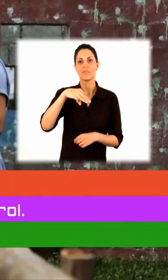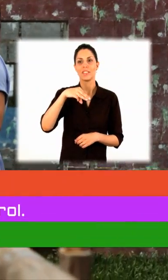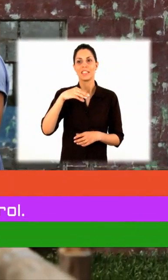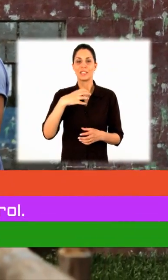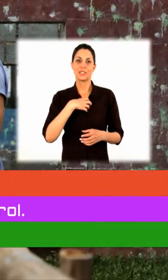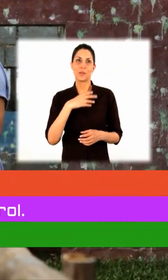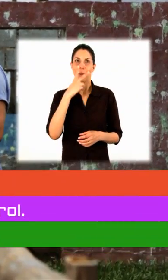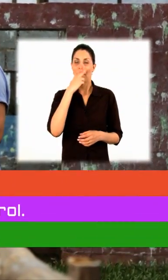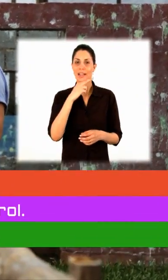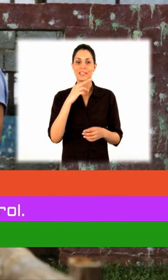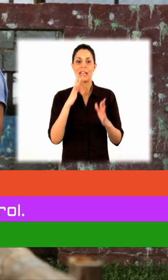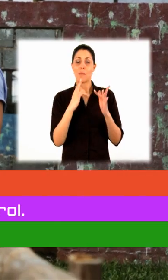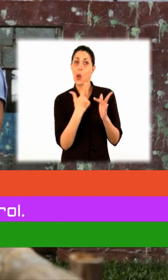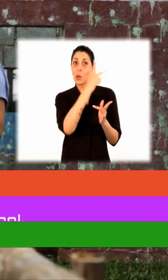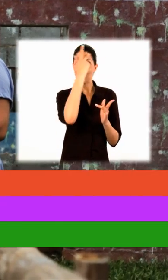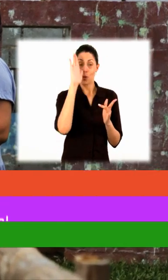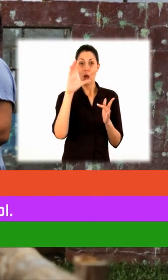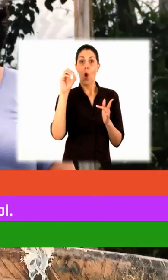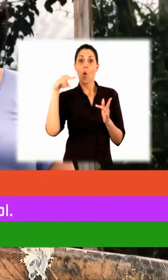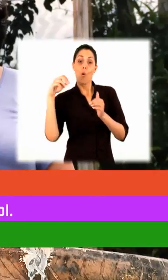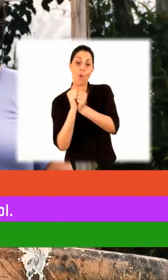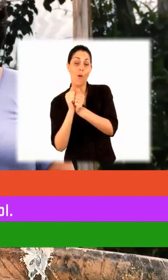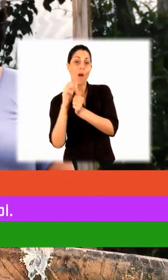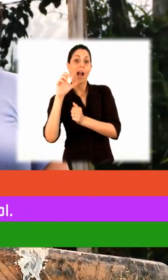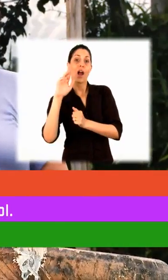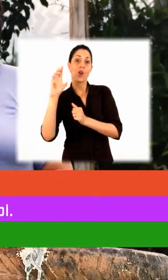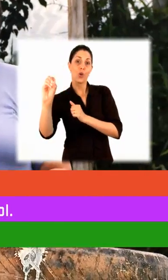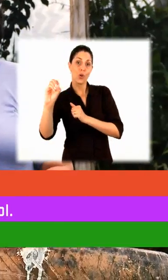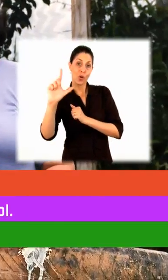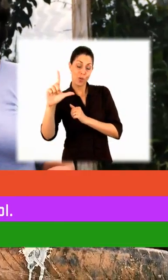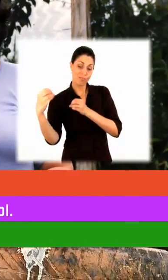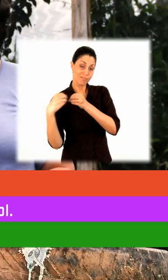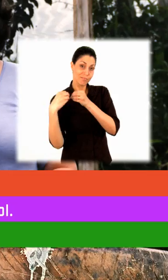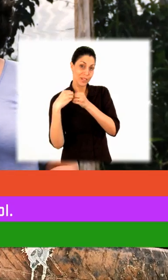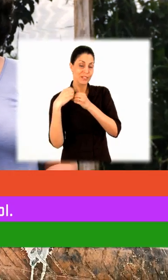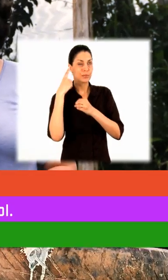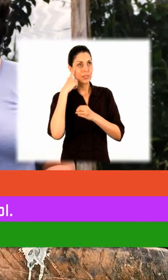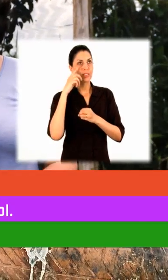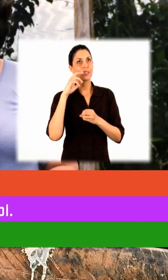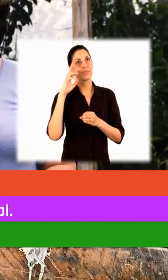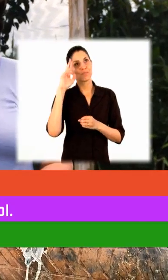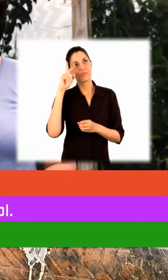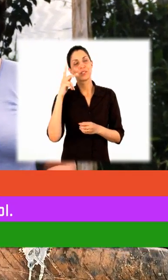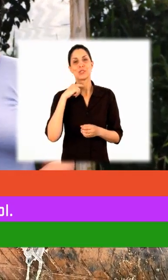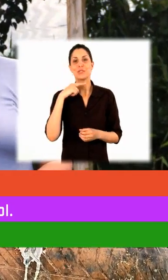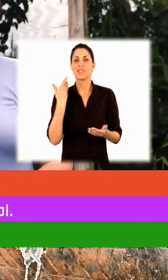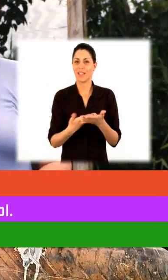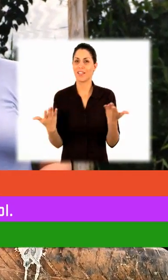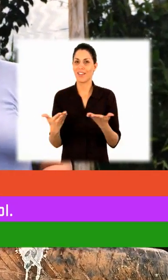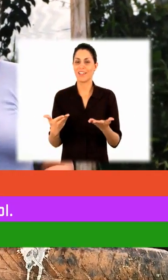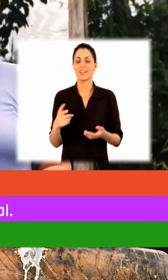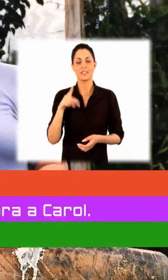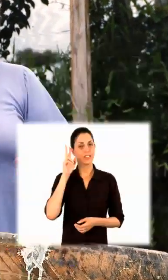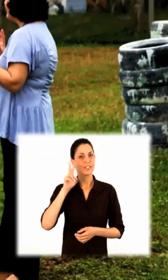Carol, ele tá namorando outra pessoa, mas com Carol perto. Eu pensei nesse sentido, mas até